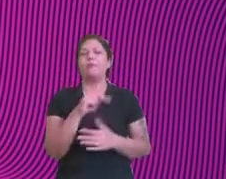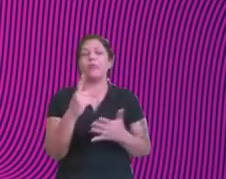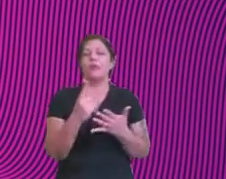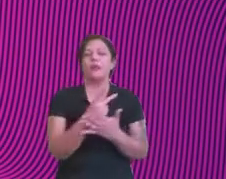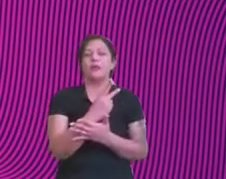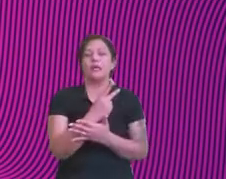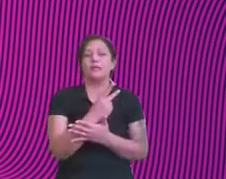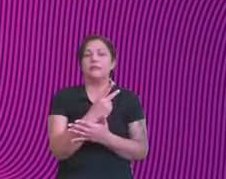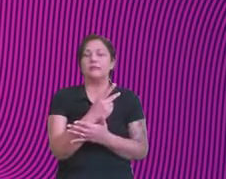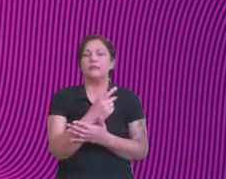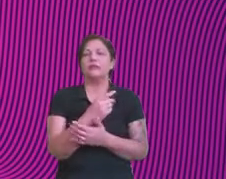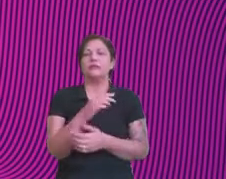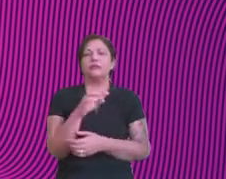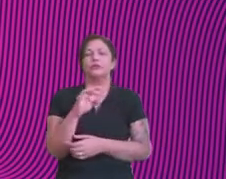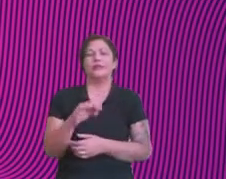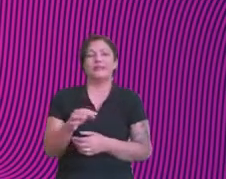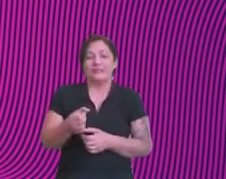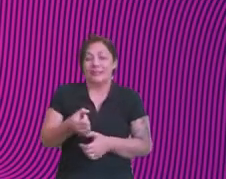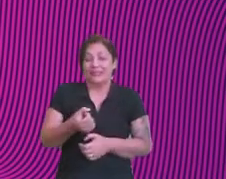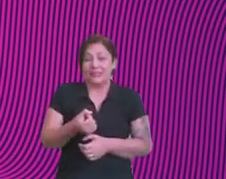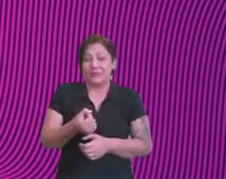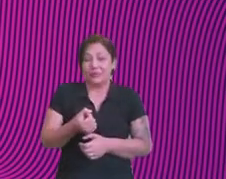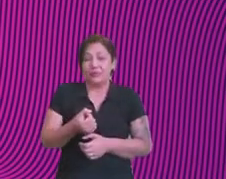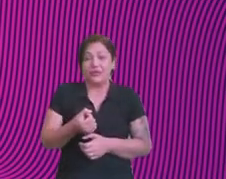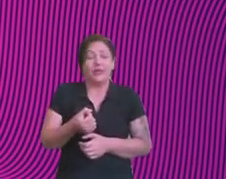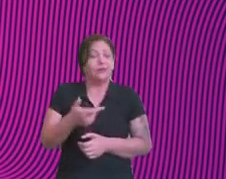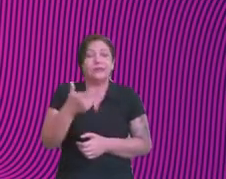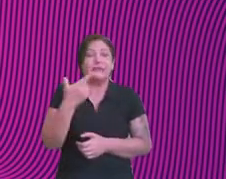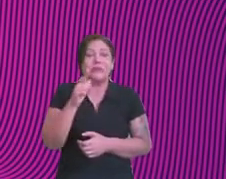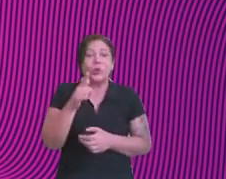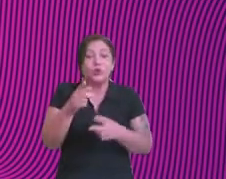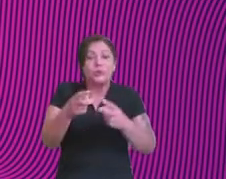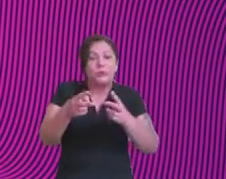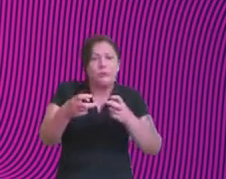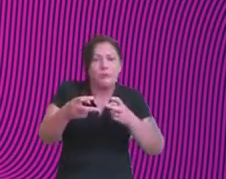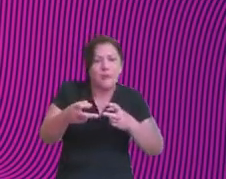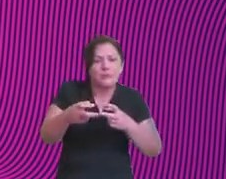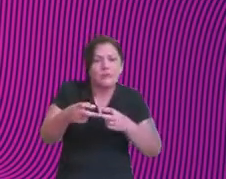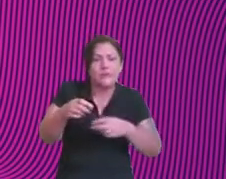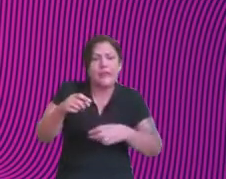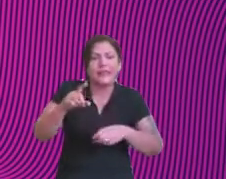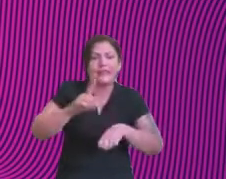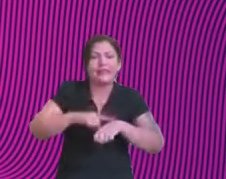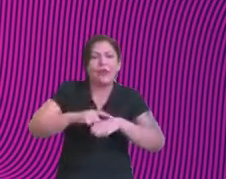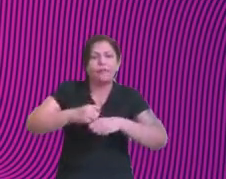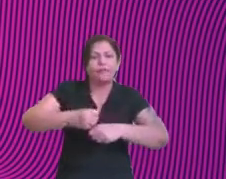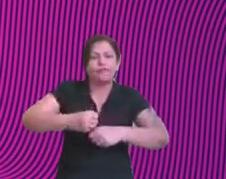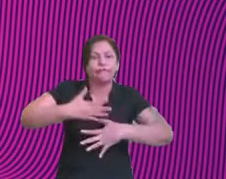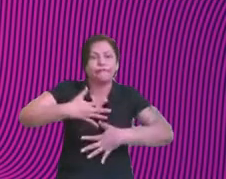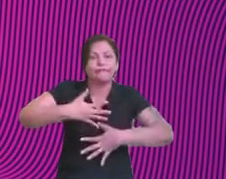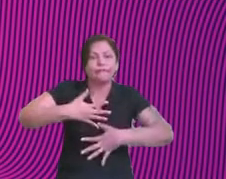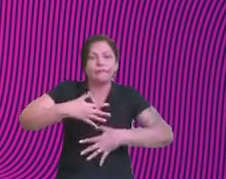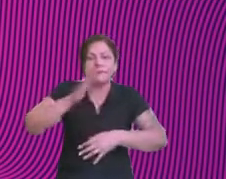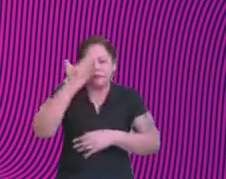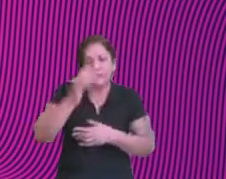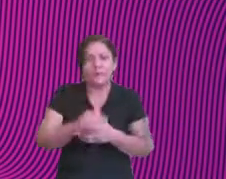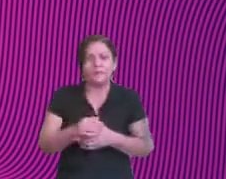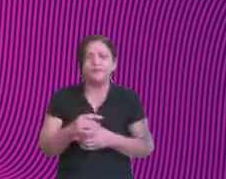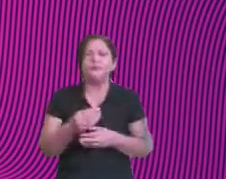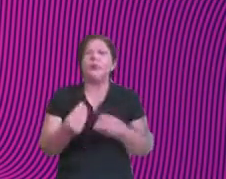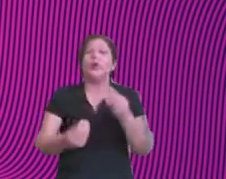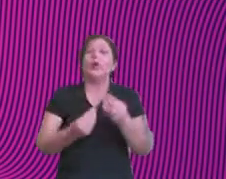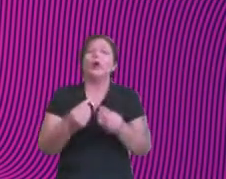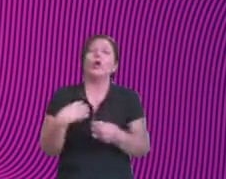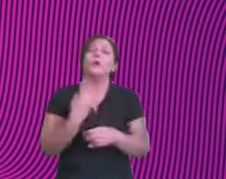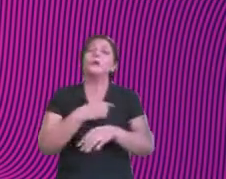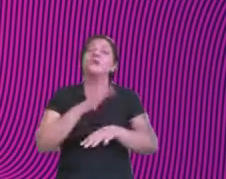não vão captar, dificultando essa detecção. Na prática, o que a gente usa, o que a gente faz? Então, usando essa paciente